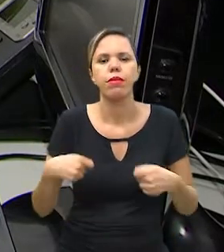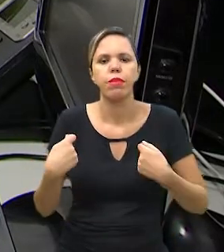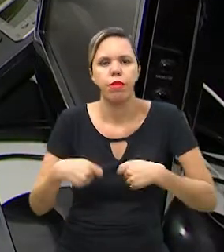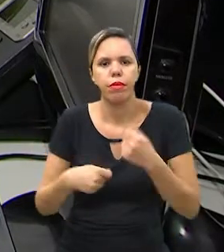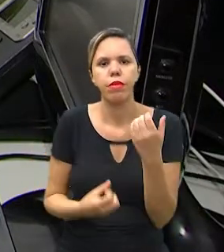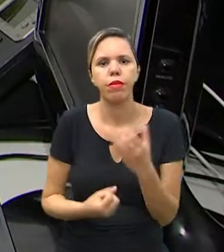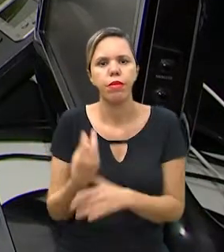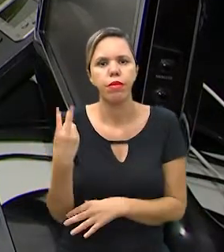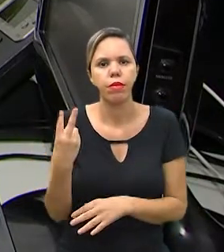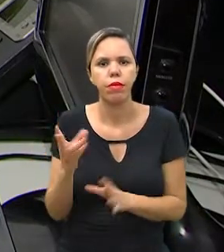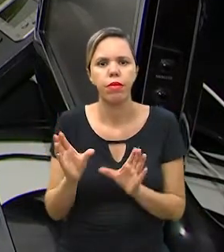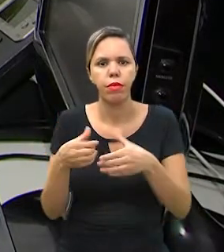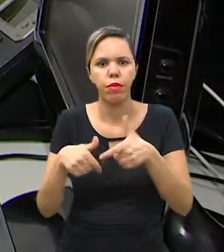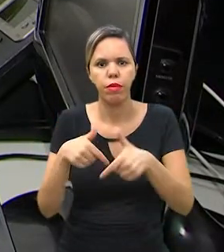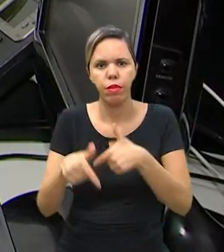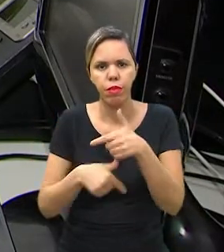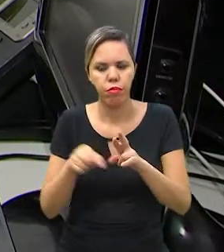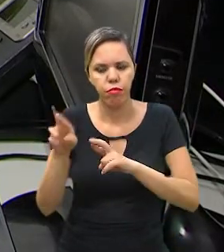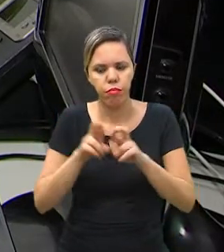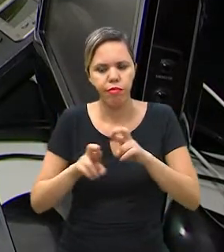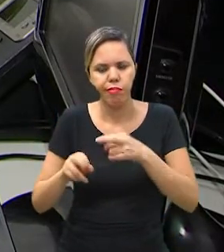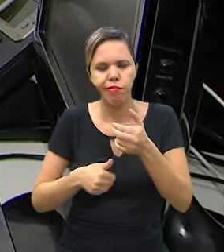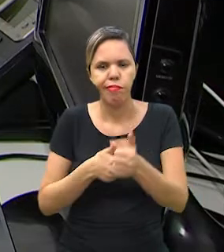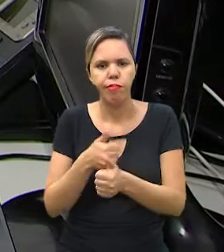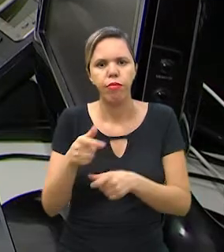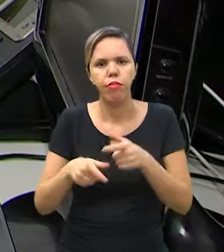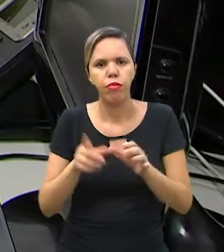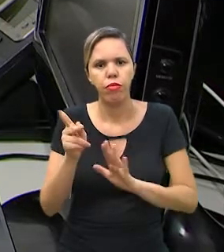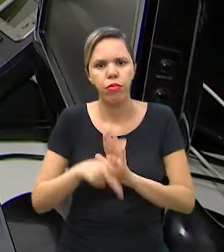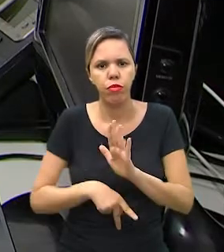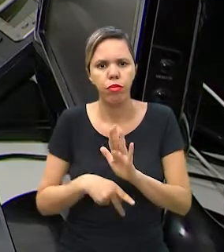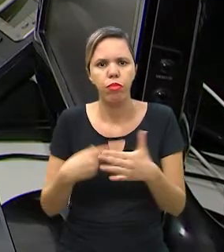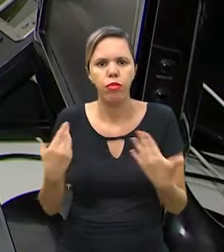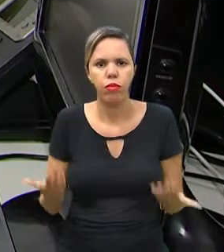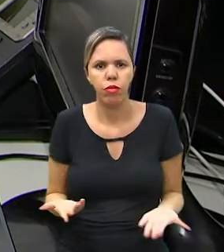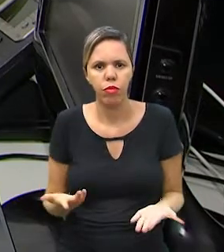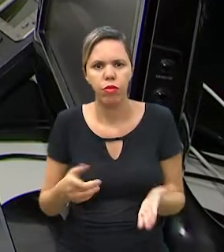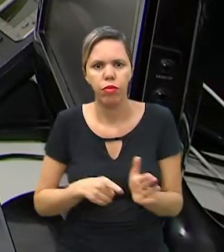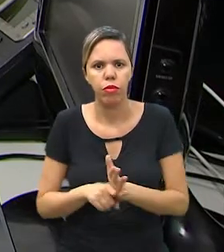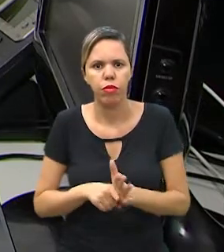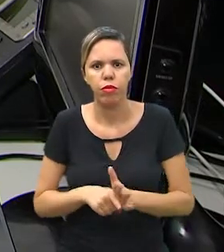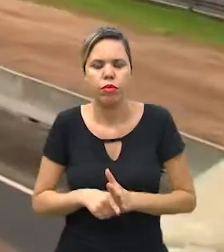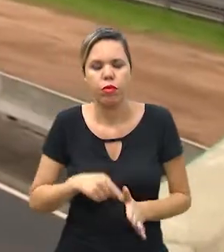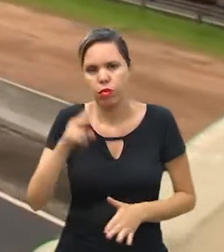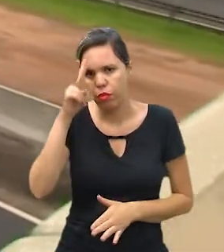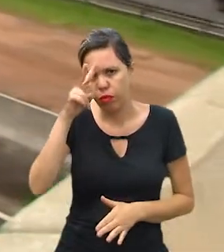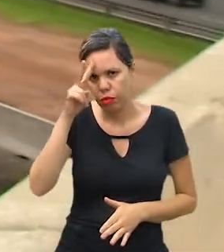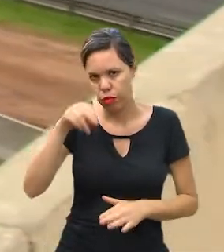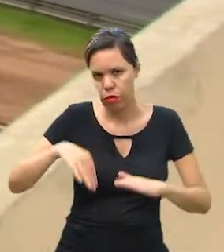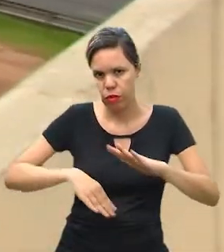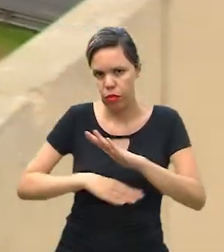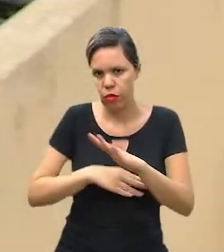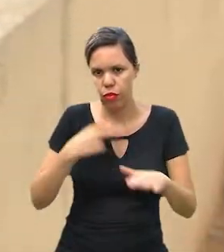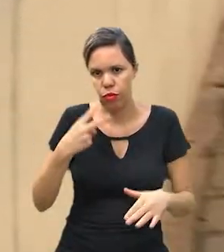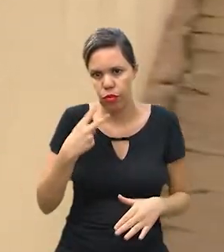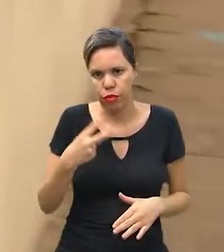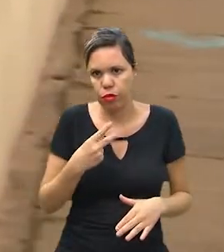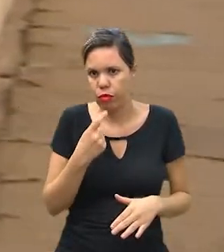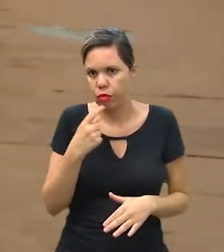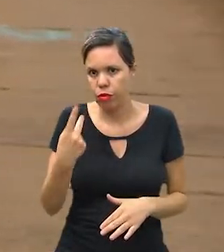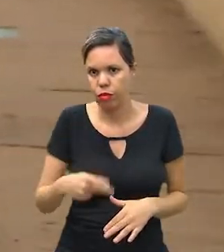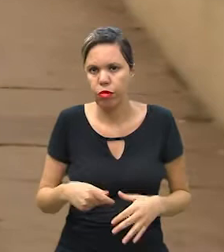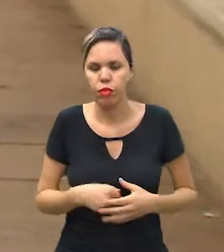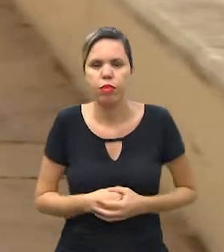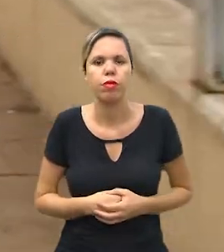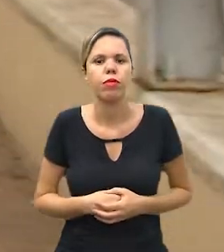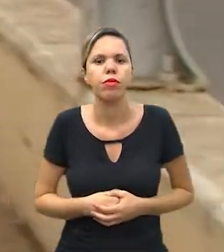a necessidade da criação de uma comissão para ver como anda o projeto ou o estudo Lembrando que a Câmara de